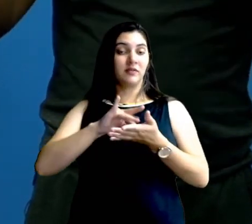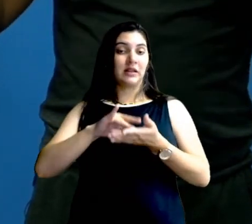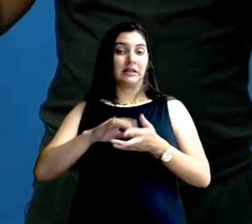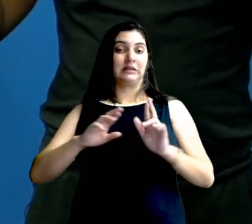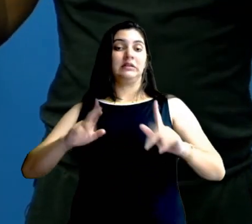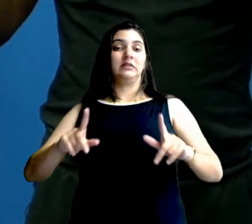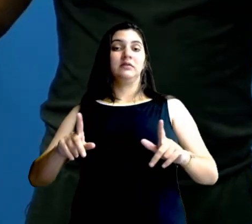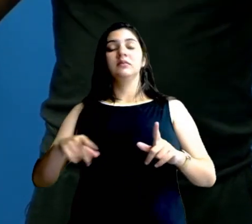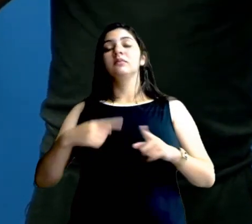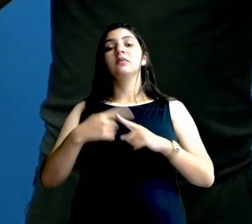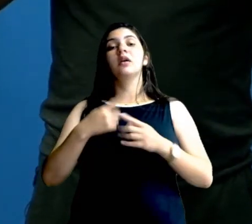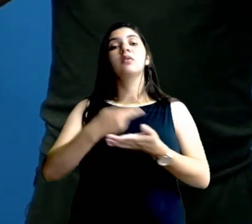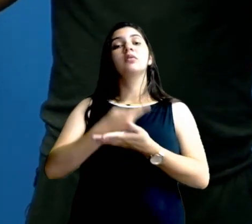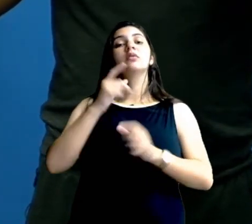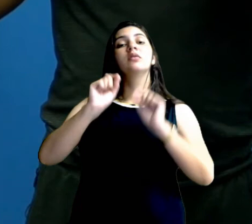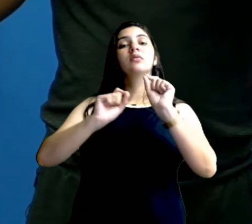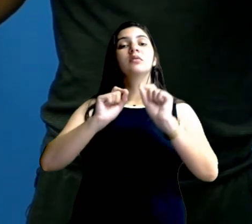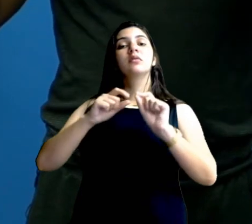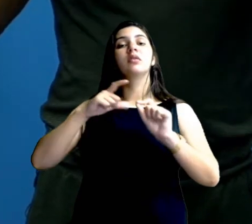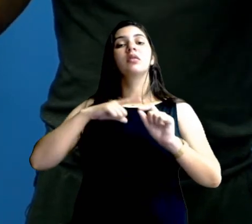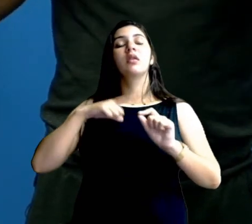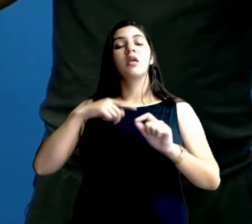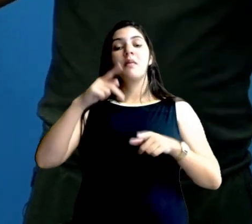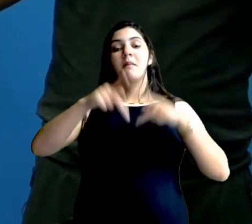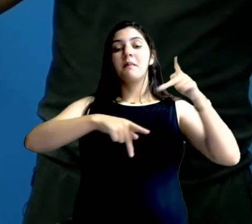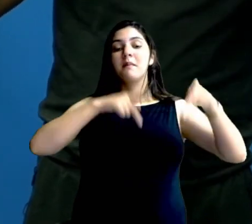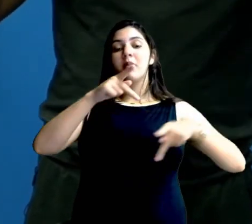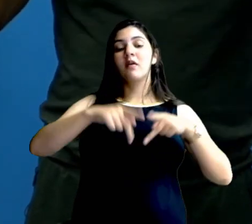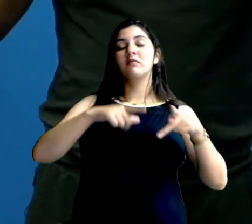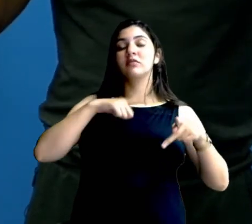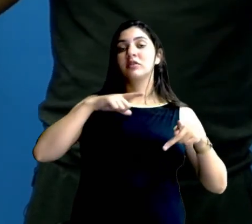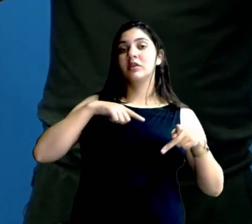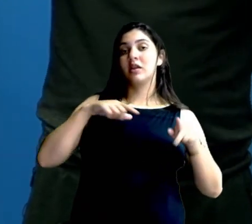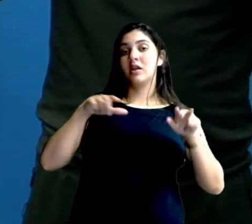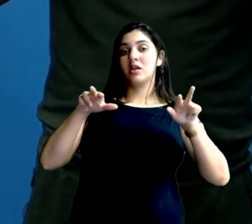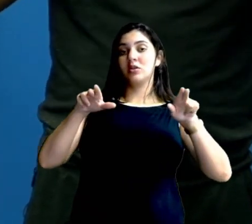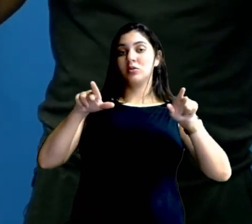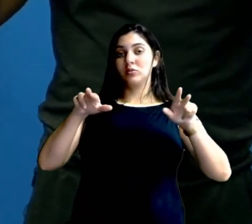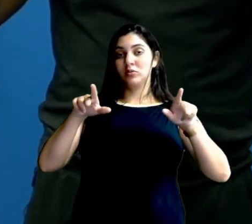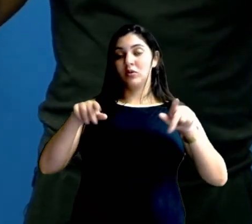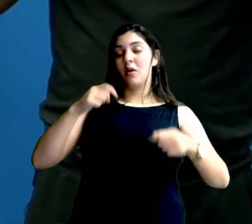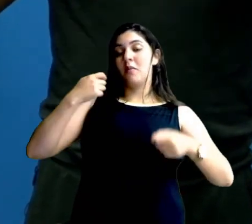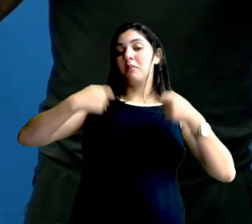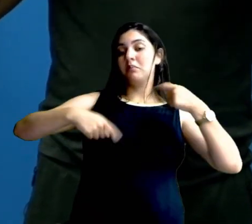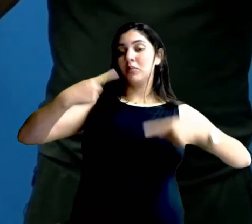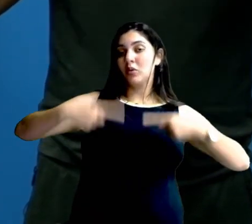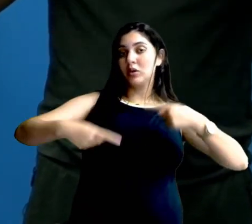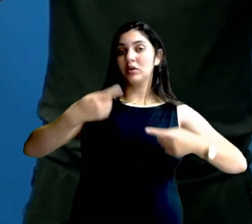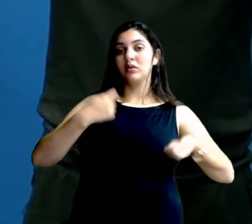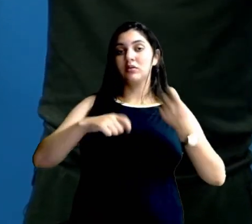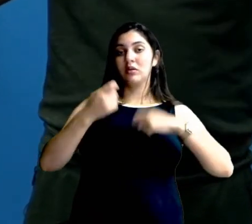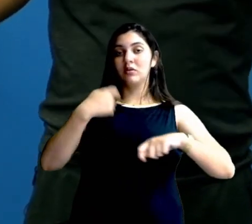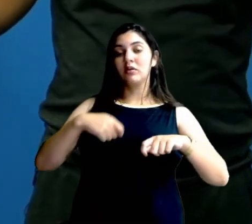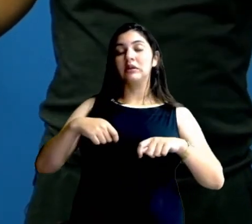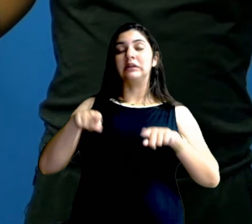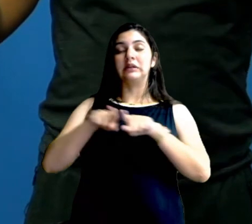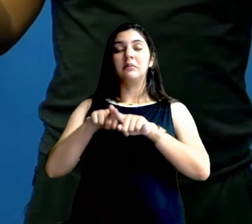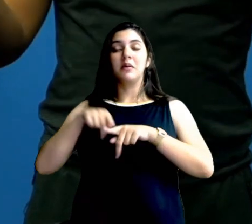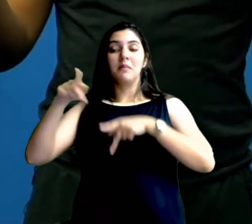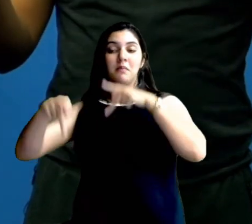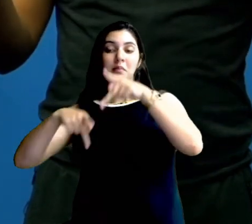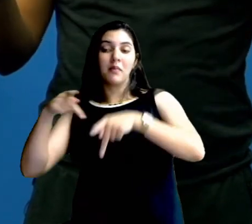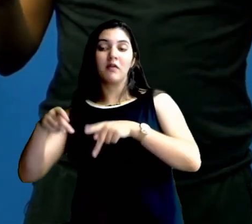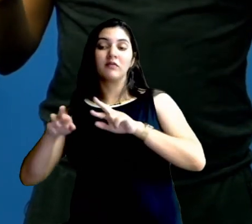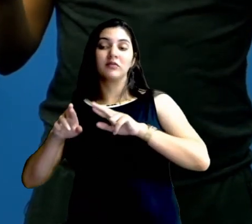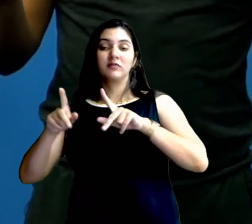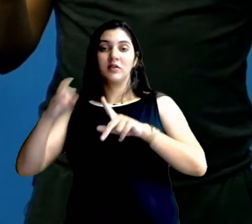nada o que vai acontecer é terem provas que possuem semelhanças culturais políticas e econômicas e pobres que são bem diferentes